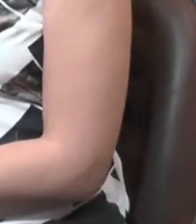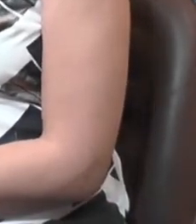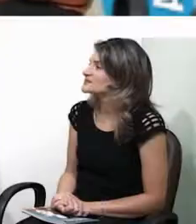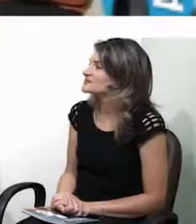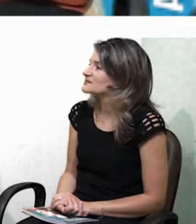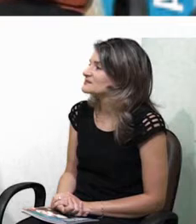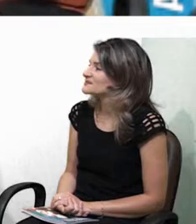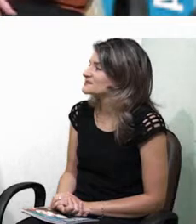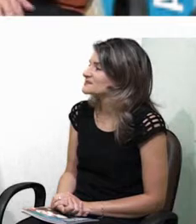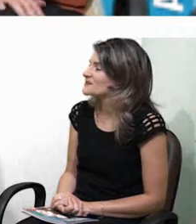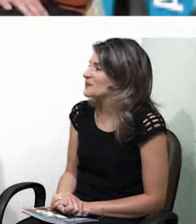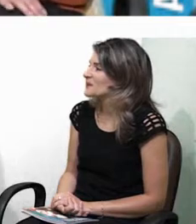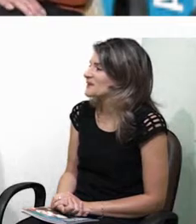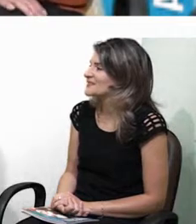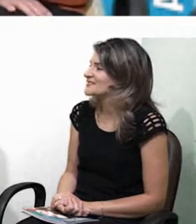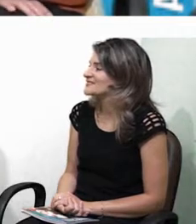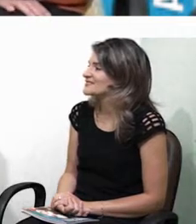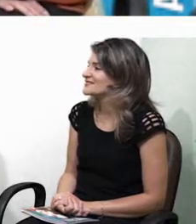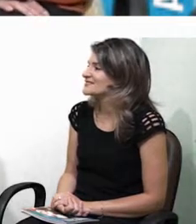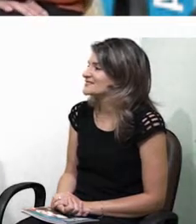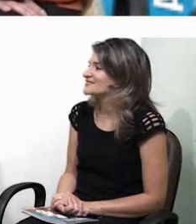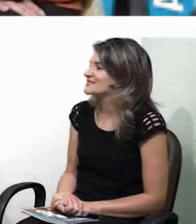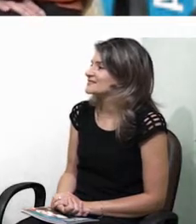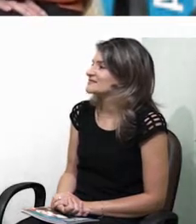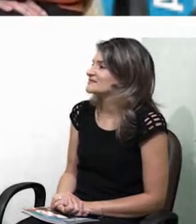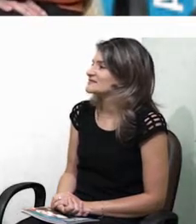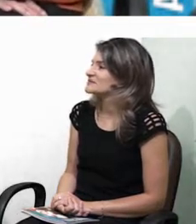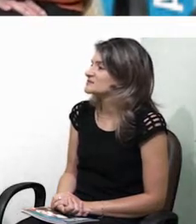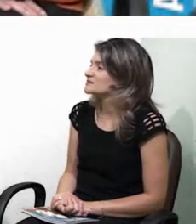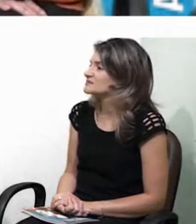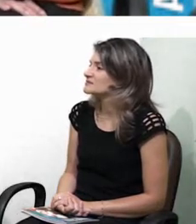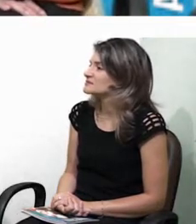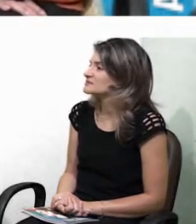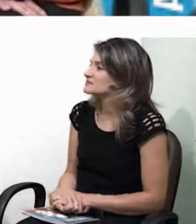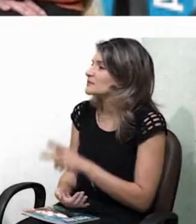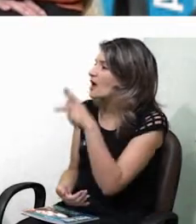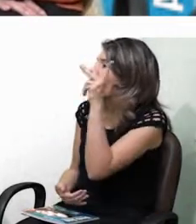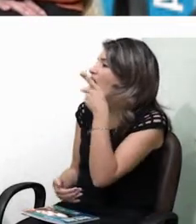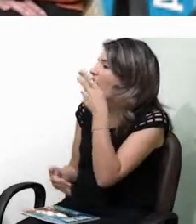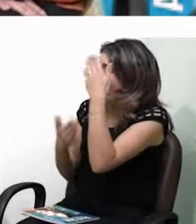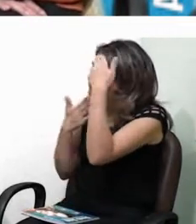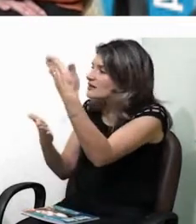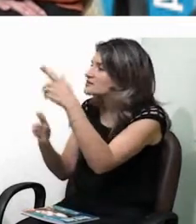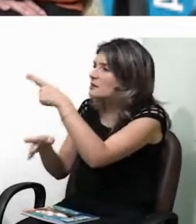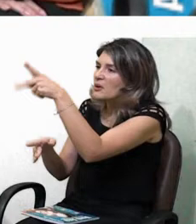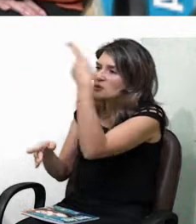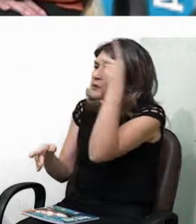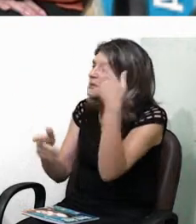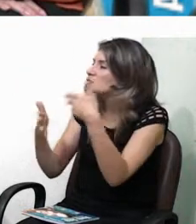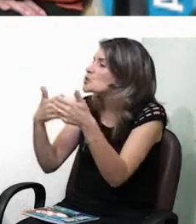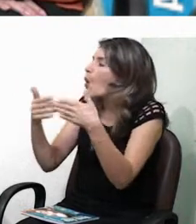Isflocos. Certo. Isflocos. E você quer agradecer mais alguém, Camila?